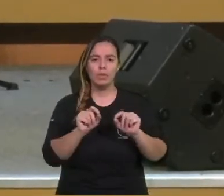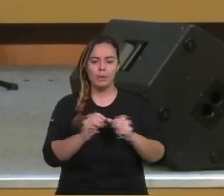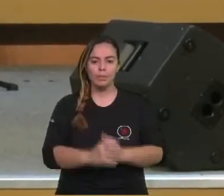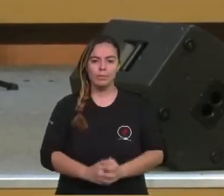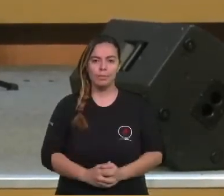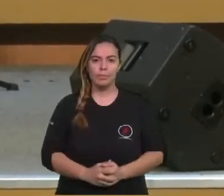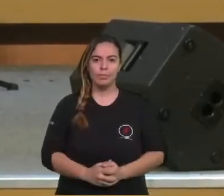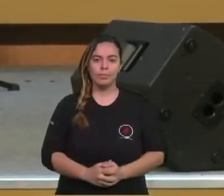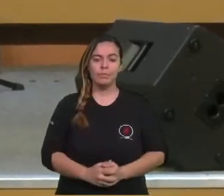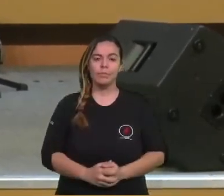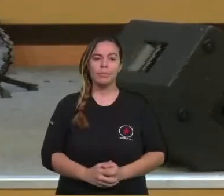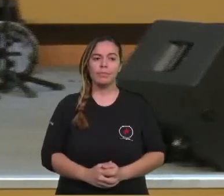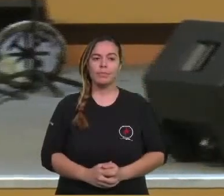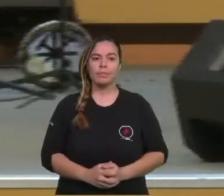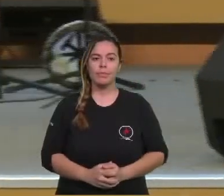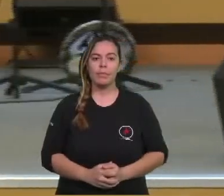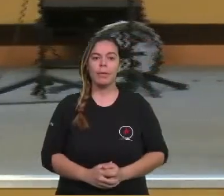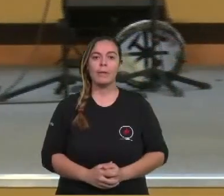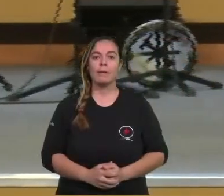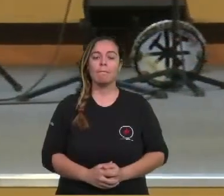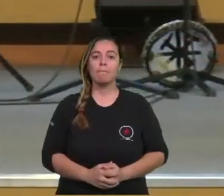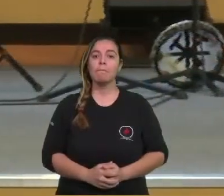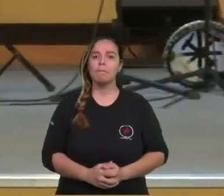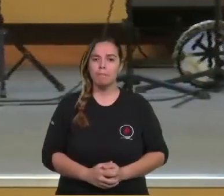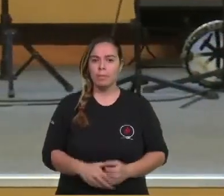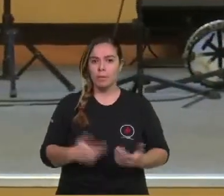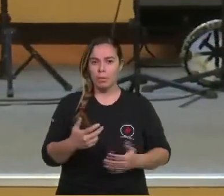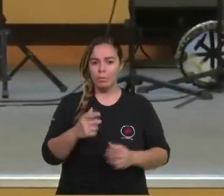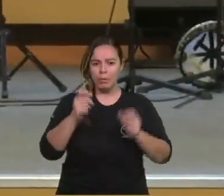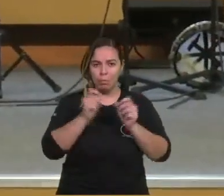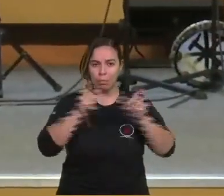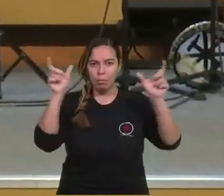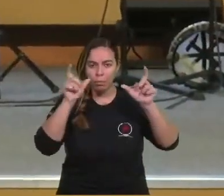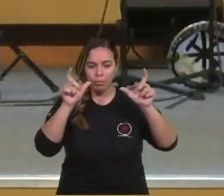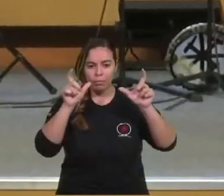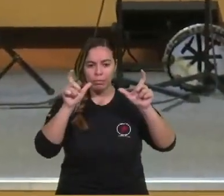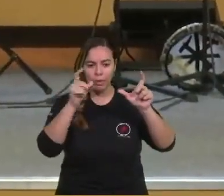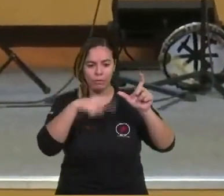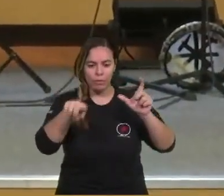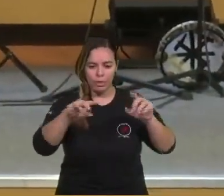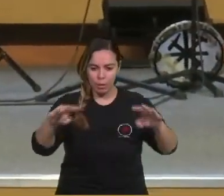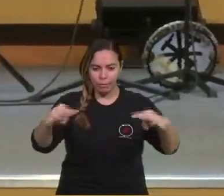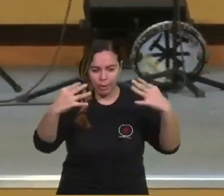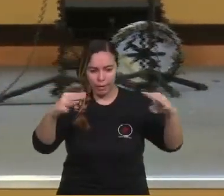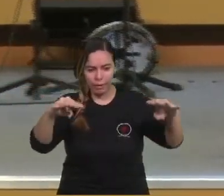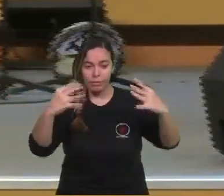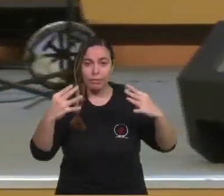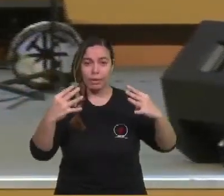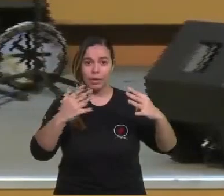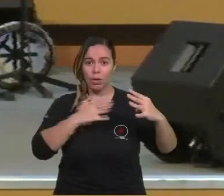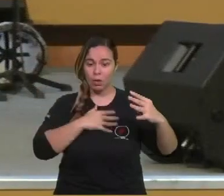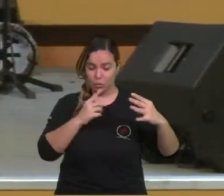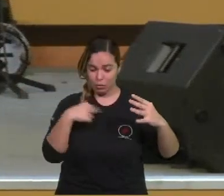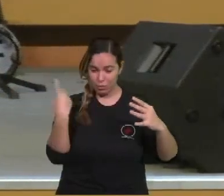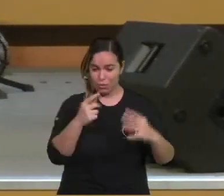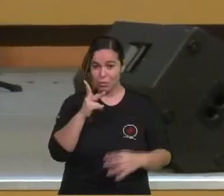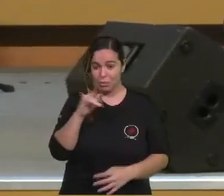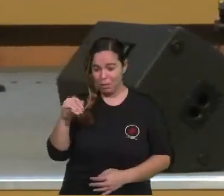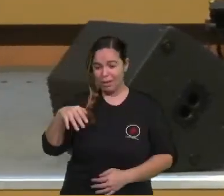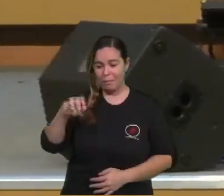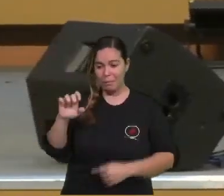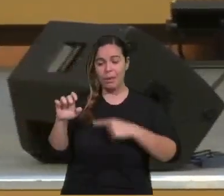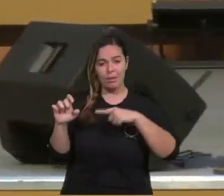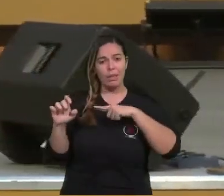que, ou ele está chamando a atenção de seus ouvintes, dizendo: olha, os nossos pais